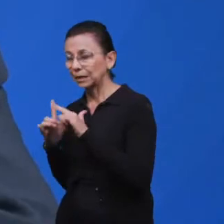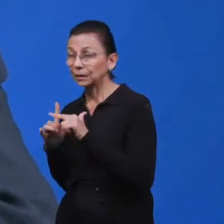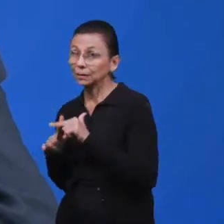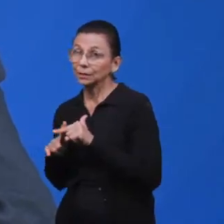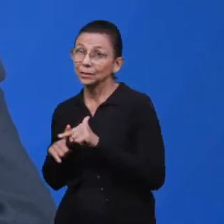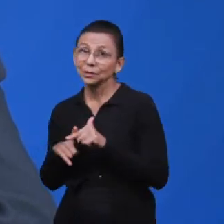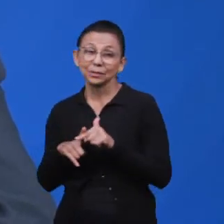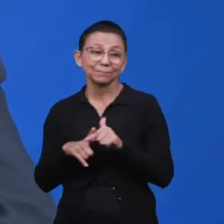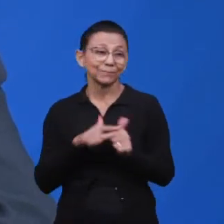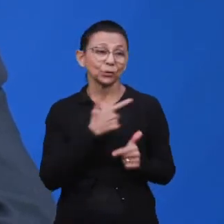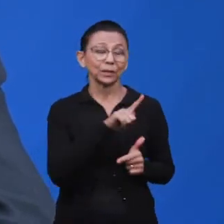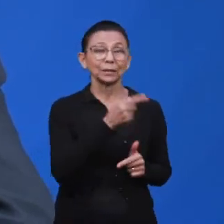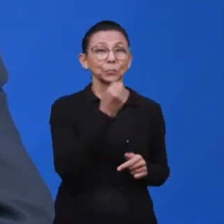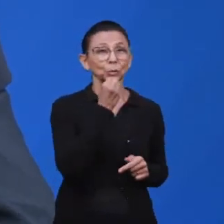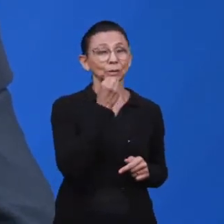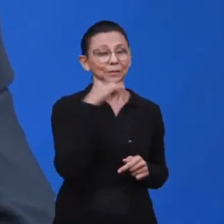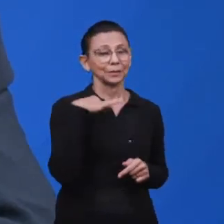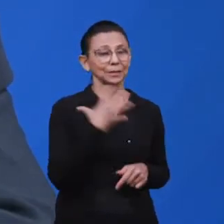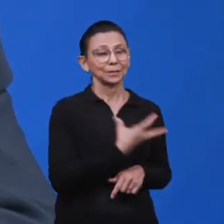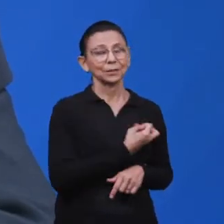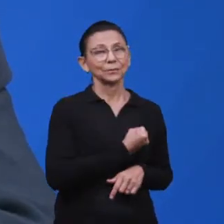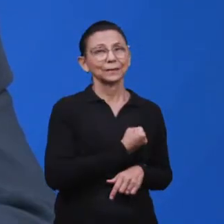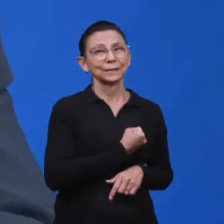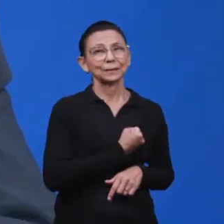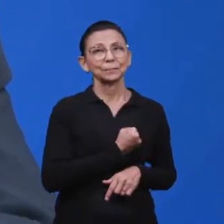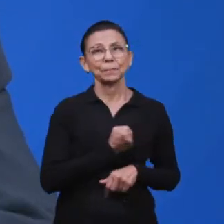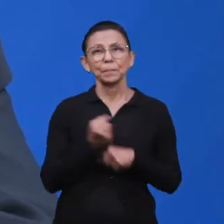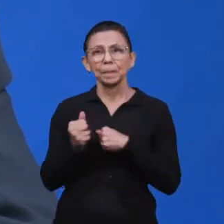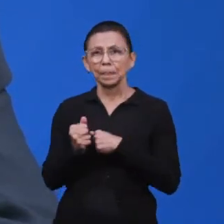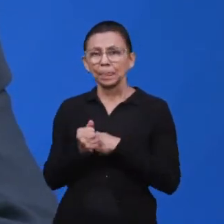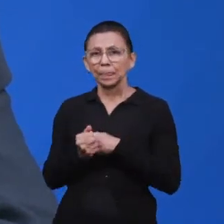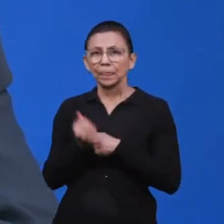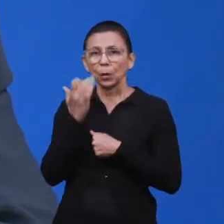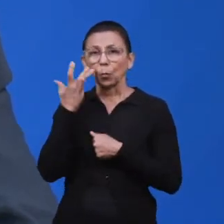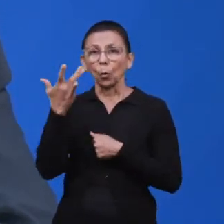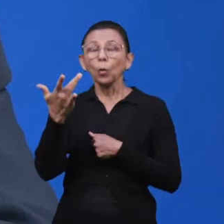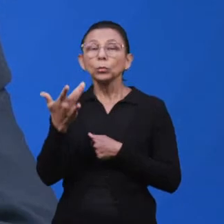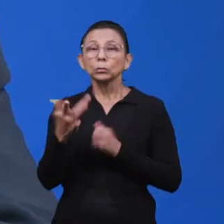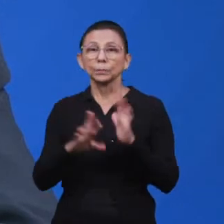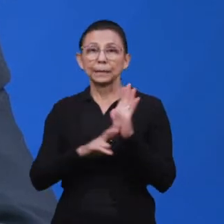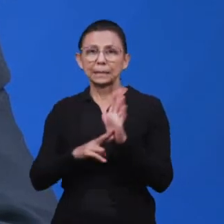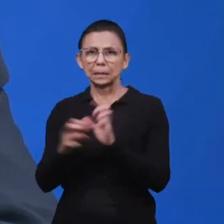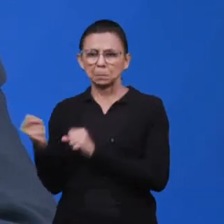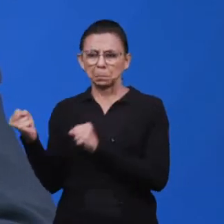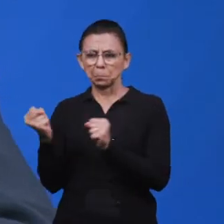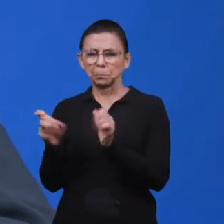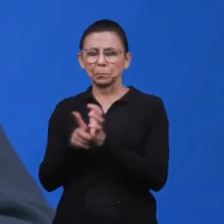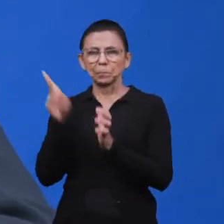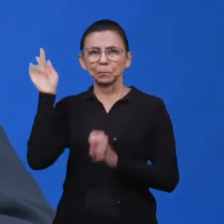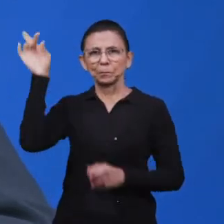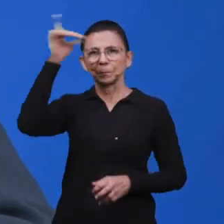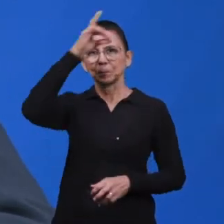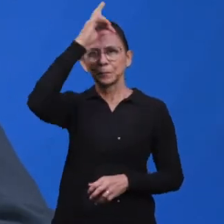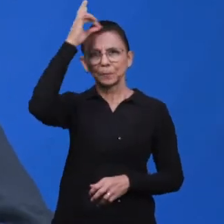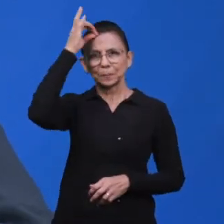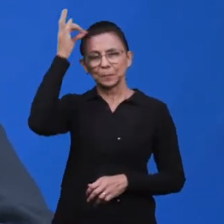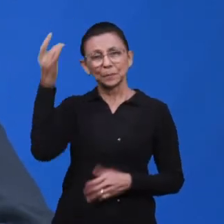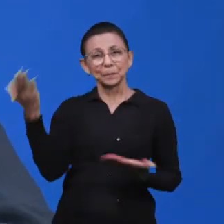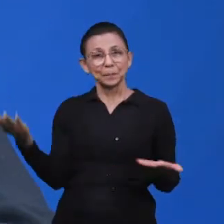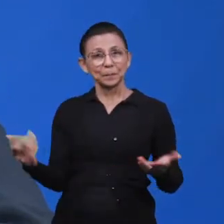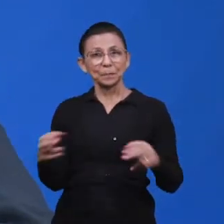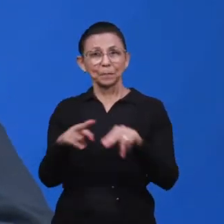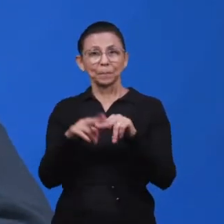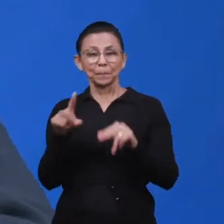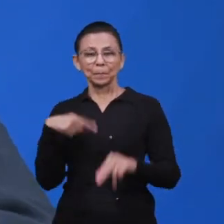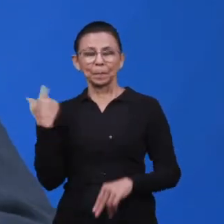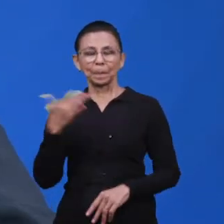será retirada deste mundo. E o ouro também, o poder do Espírito Santo. E é por isso que nós temos saúde